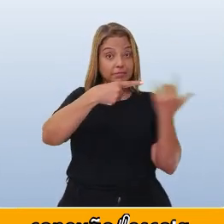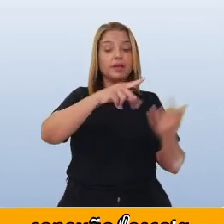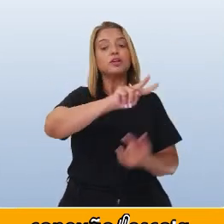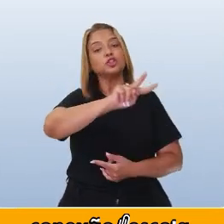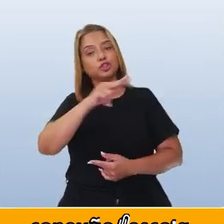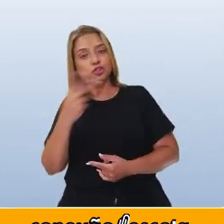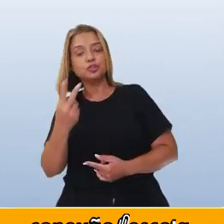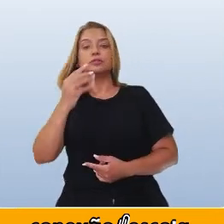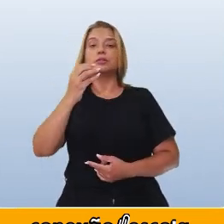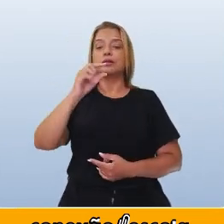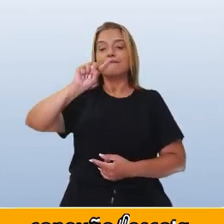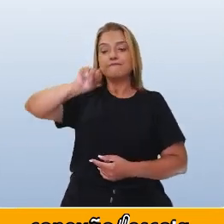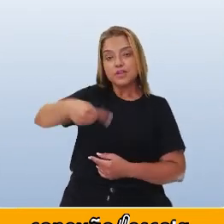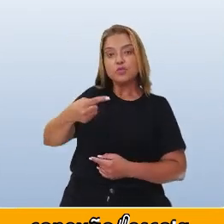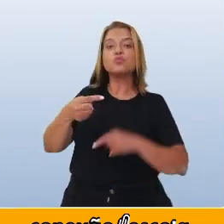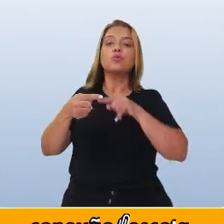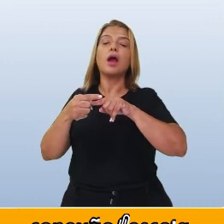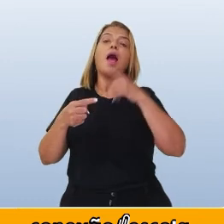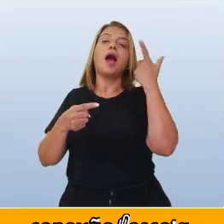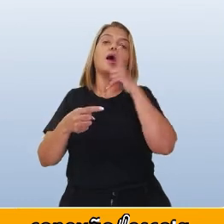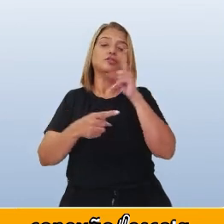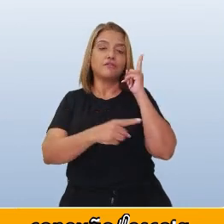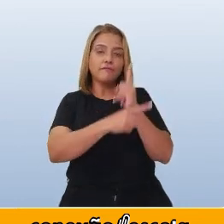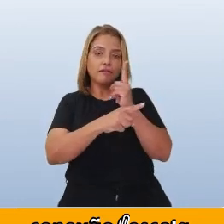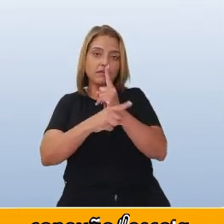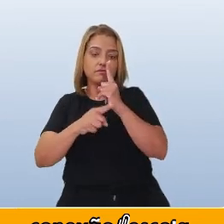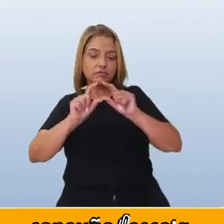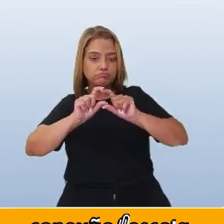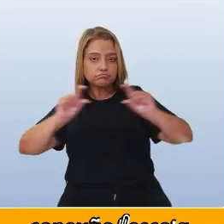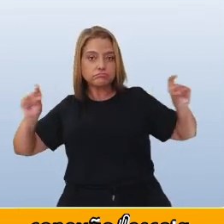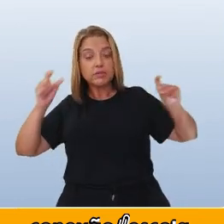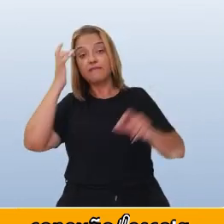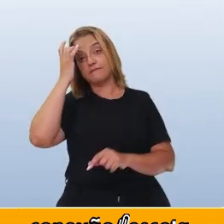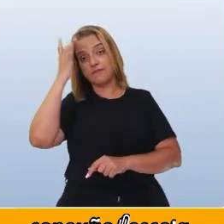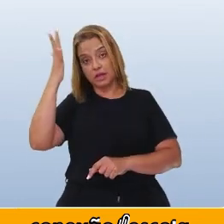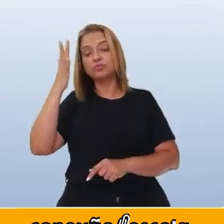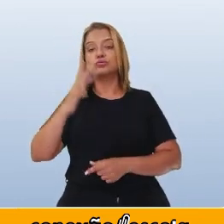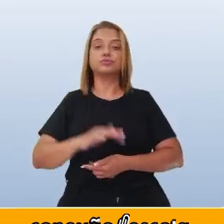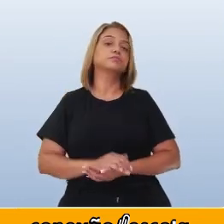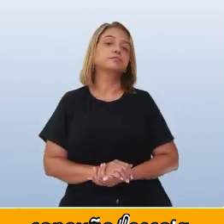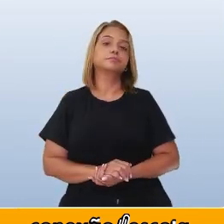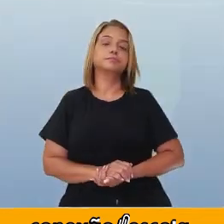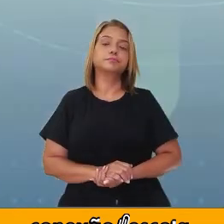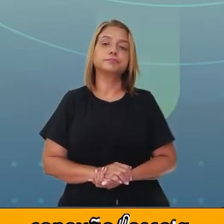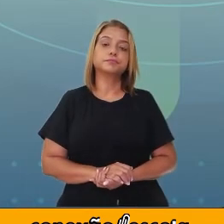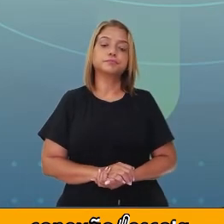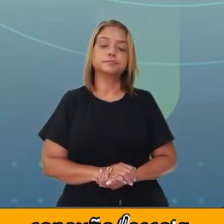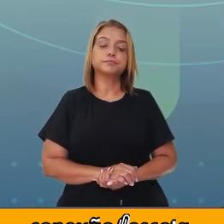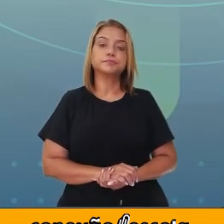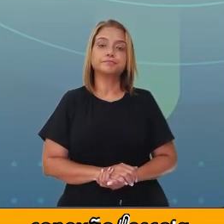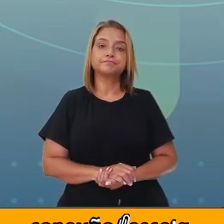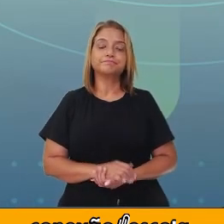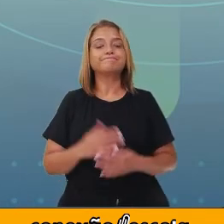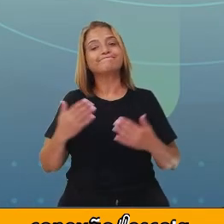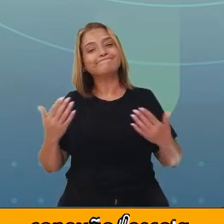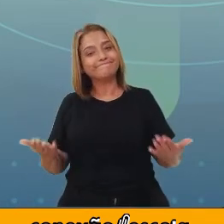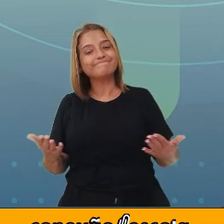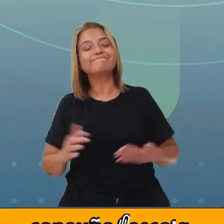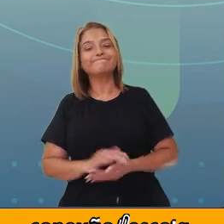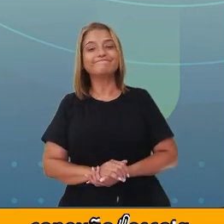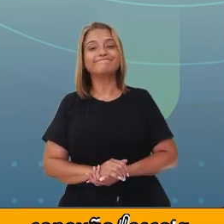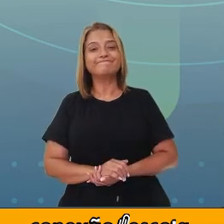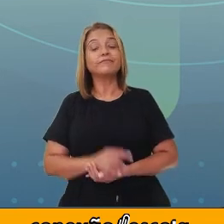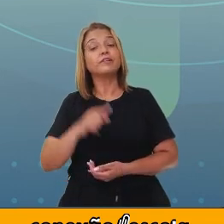dica importante para a localização na reta numérica de números fracionários. É isso aí,